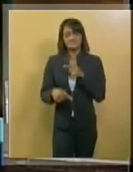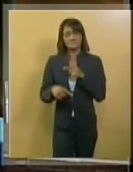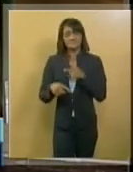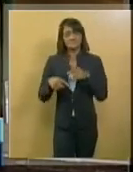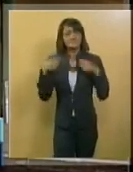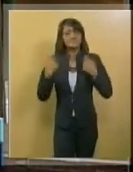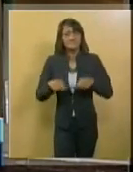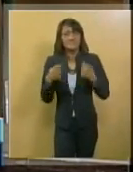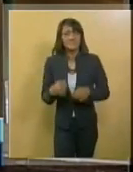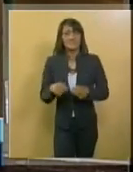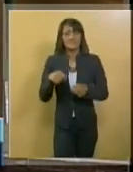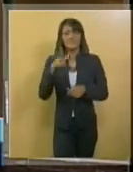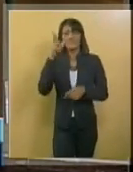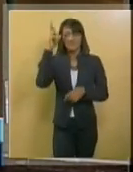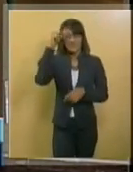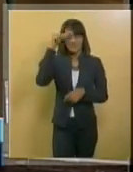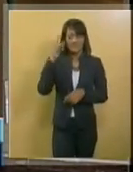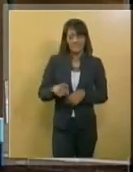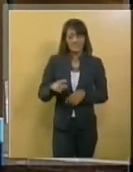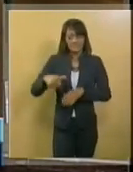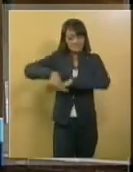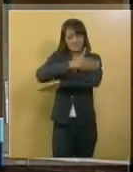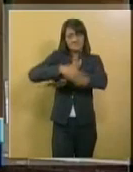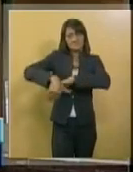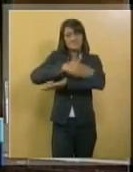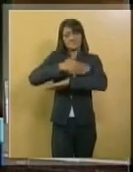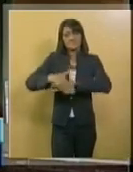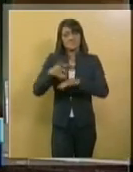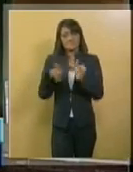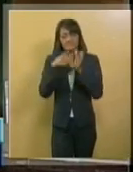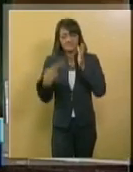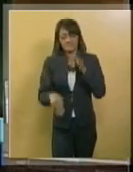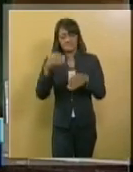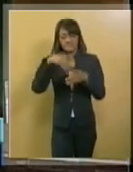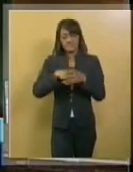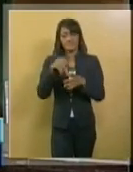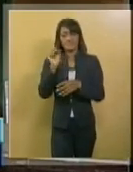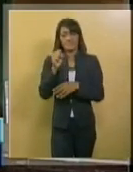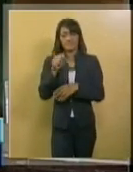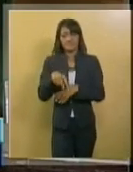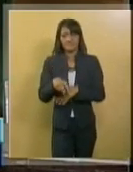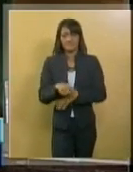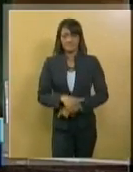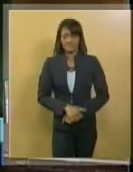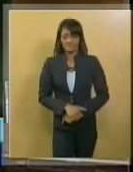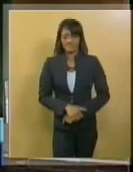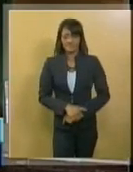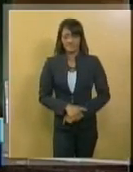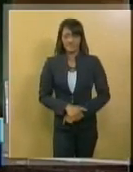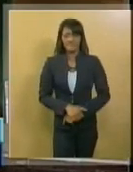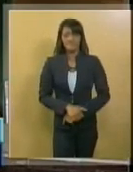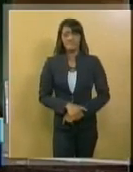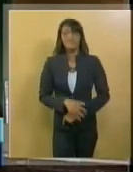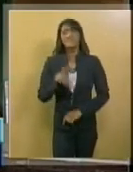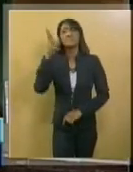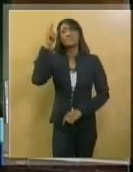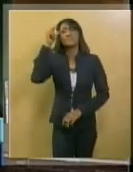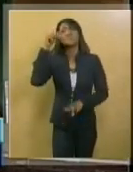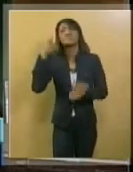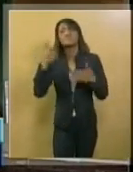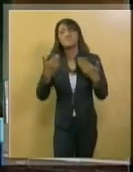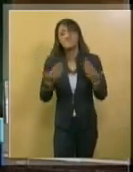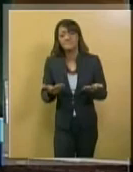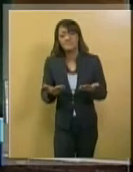de tração animal em vias públicas dentro do estado de Sergipe. E os animais, senhores?